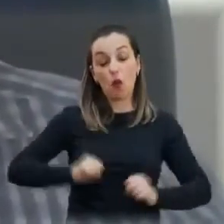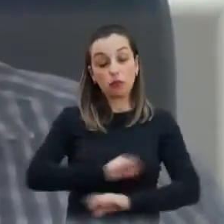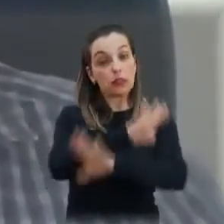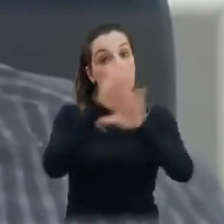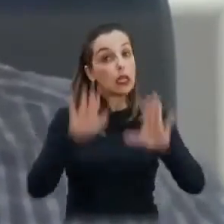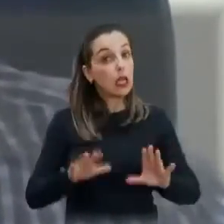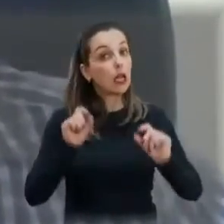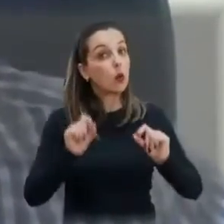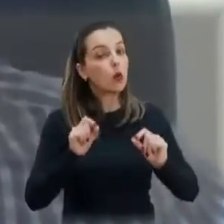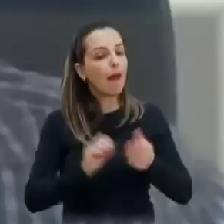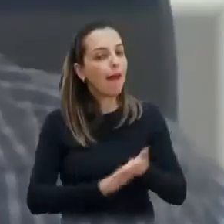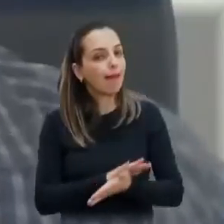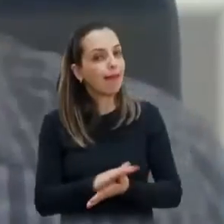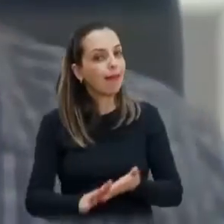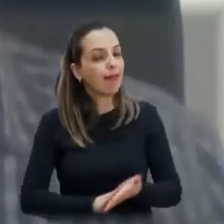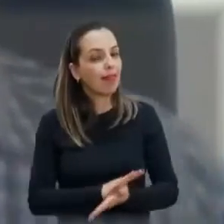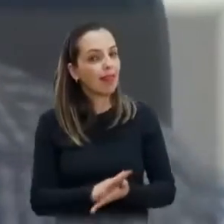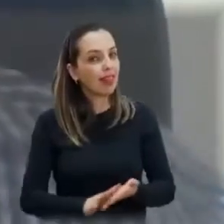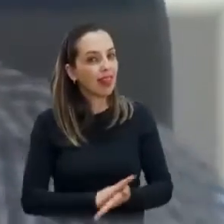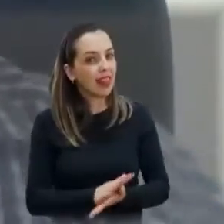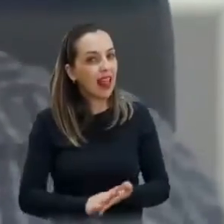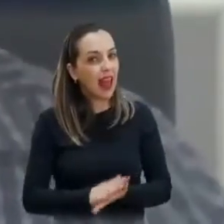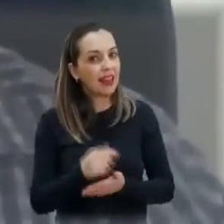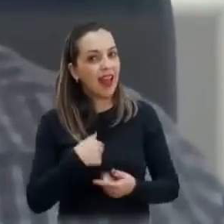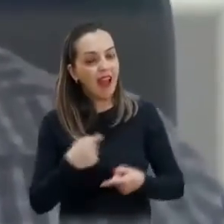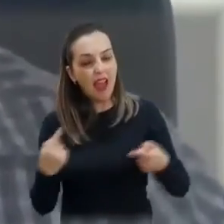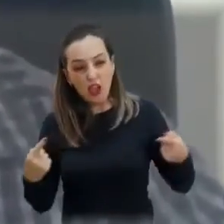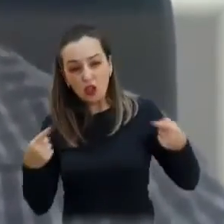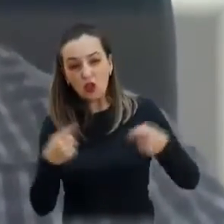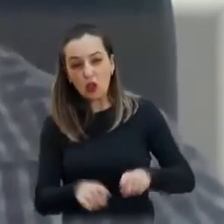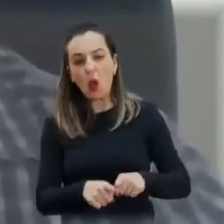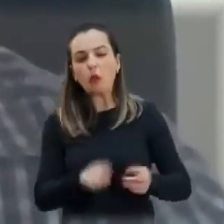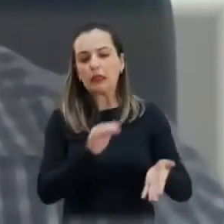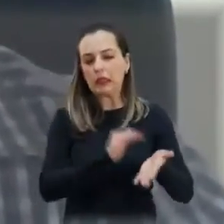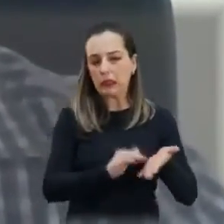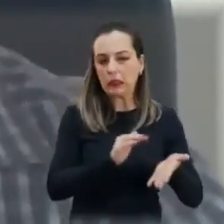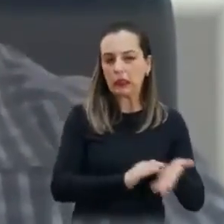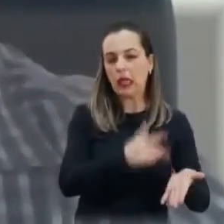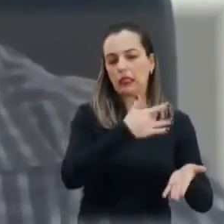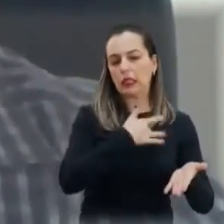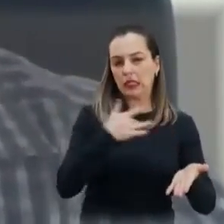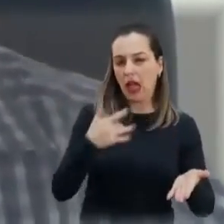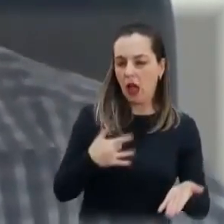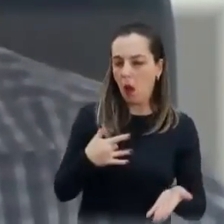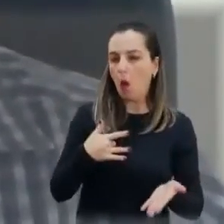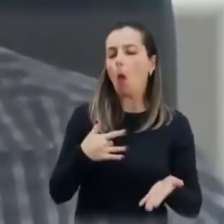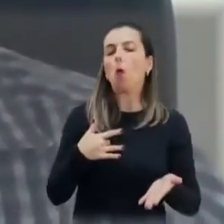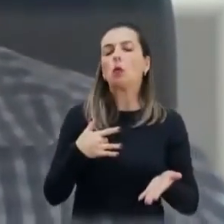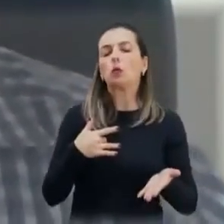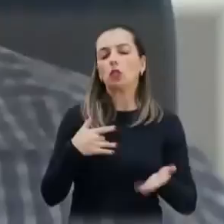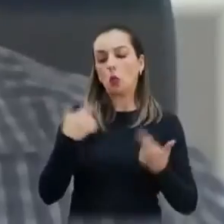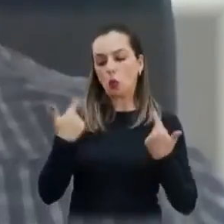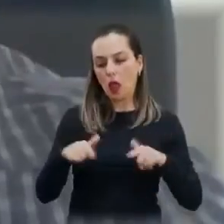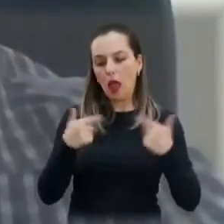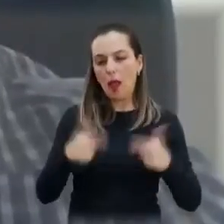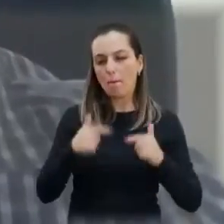aqui que nem nada, nada, nada que eu sou contra a doutora Eliana Naim, pelo trabalho que ela presta nessa cidade,